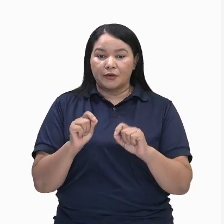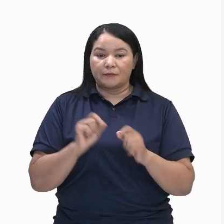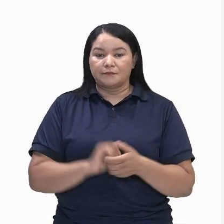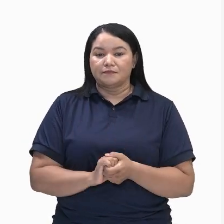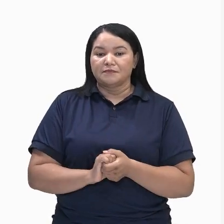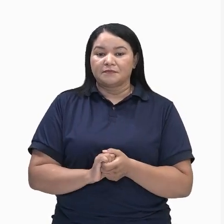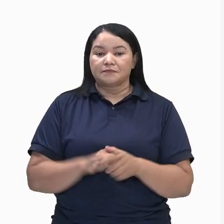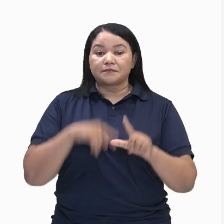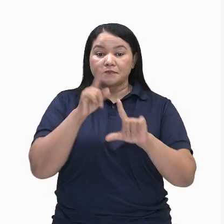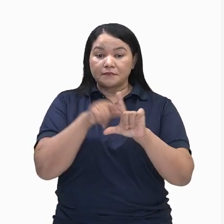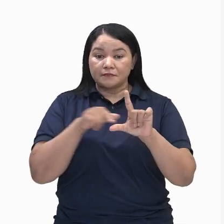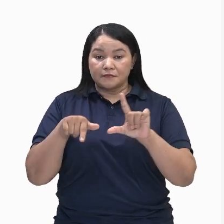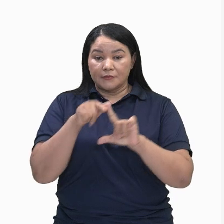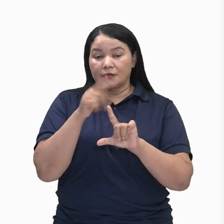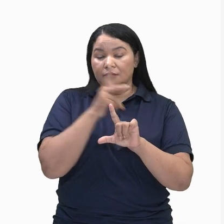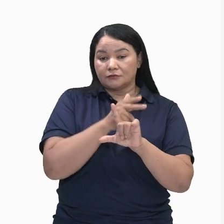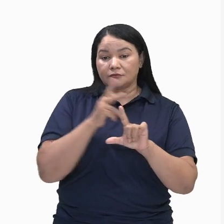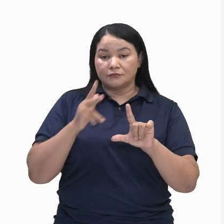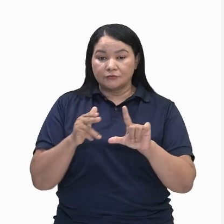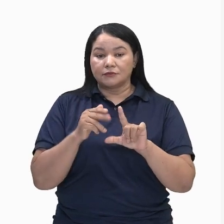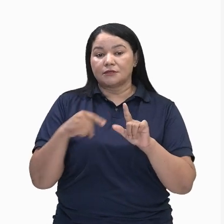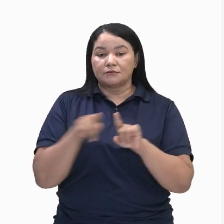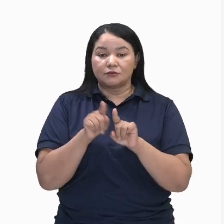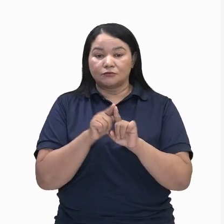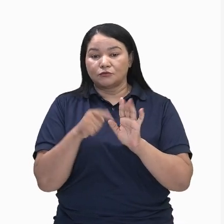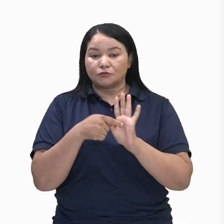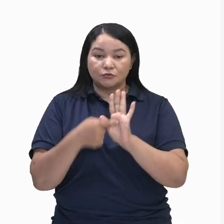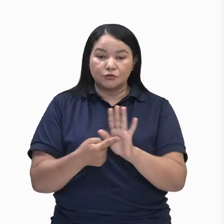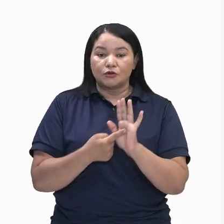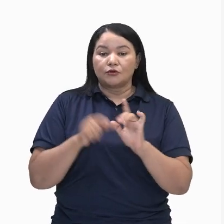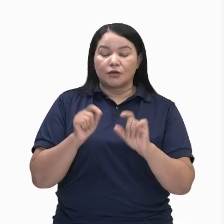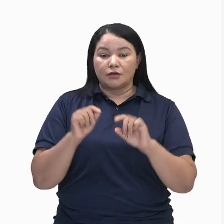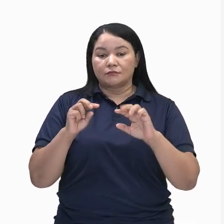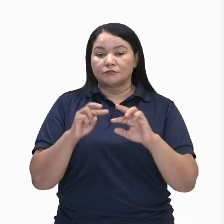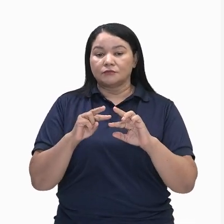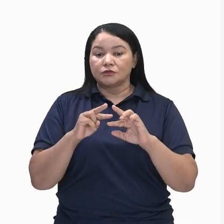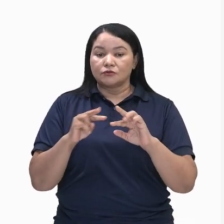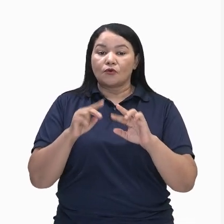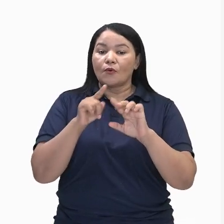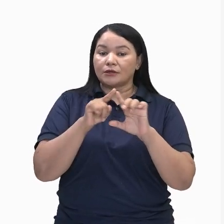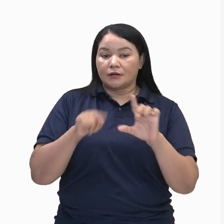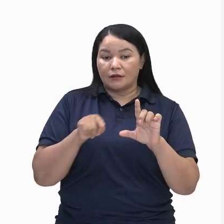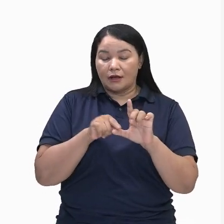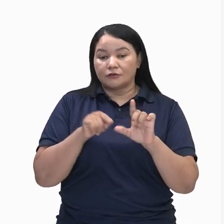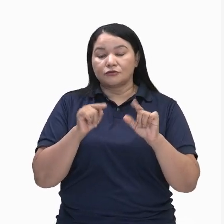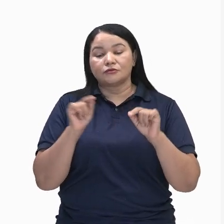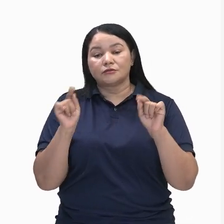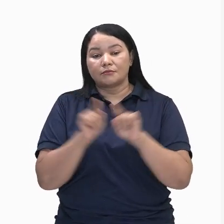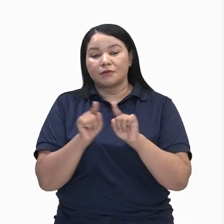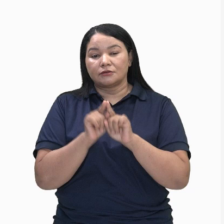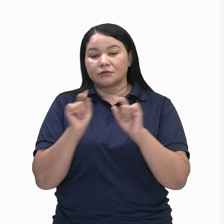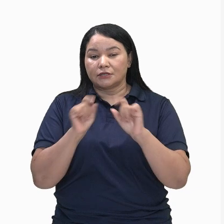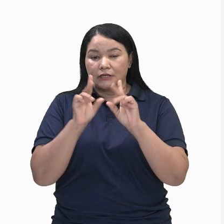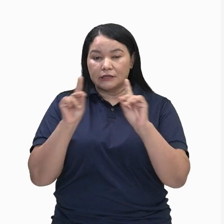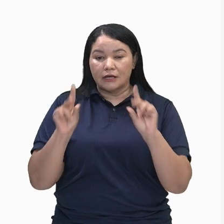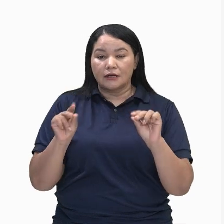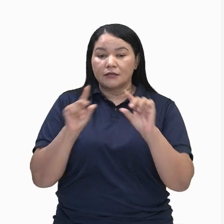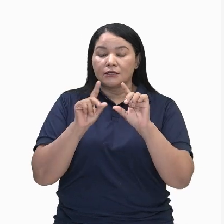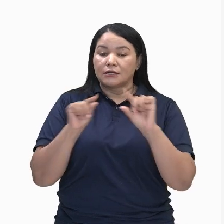conhecimento congruência de triângulos e demonstrações de propriedades de quadriláteros com detalhamento em